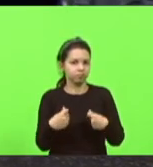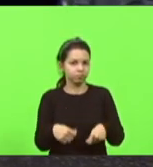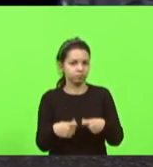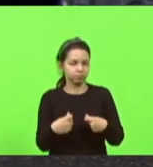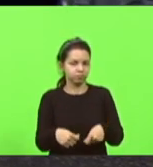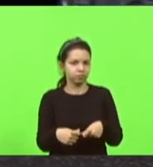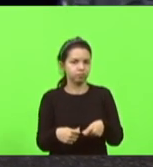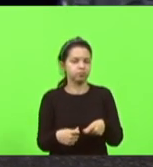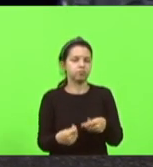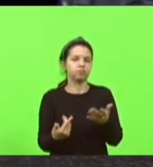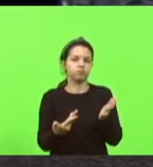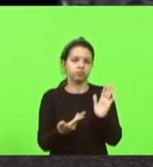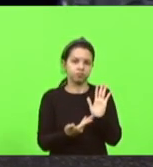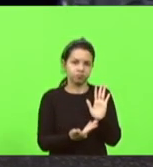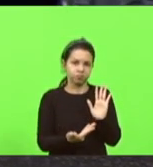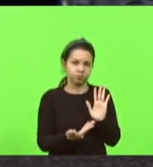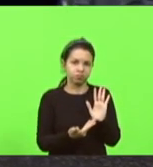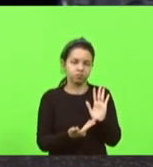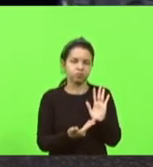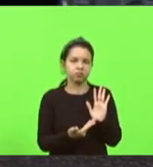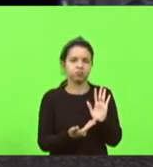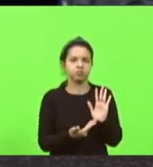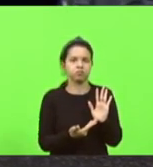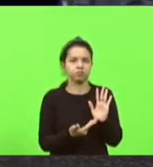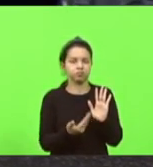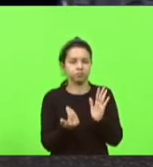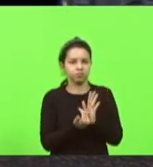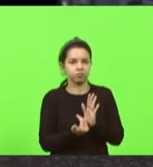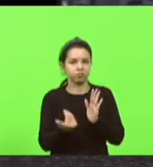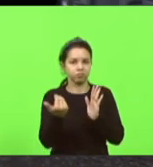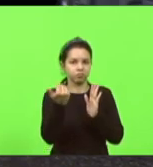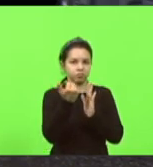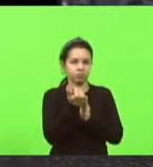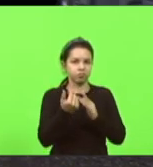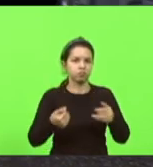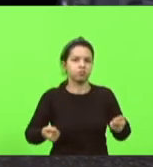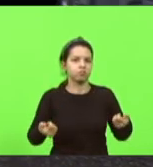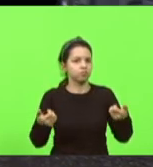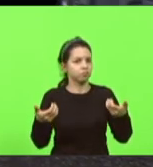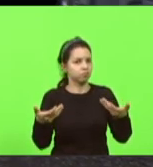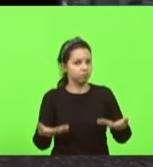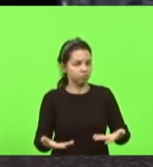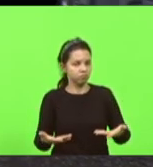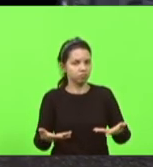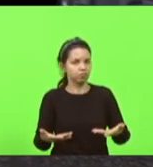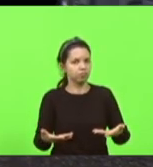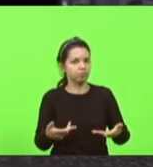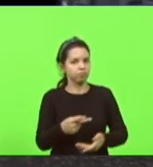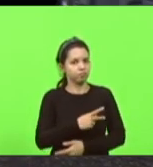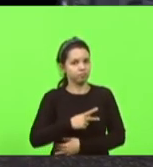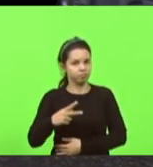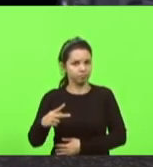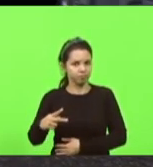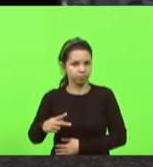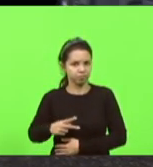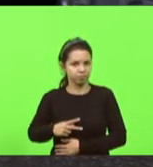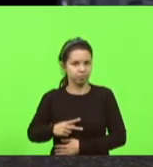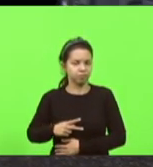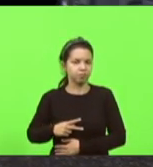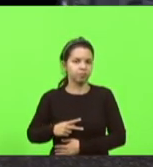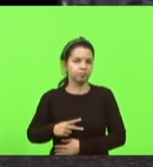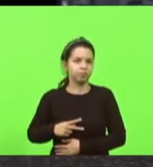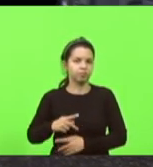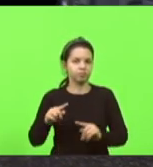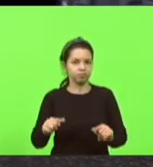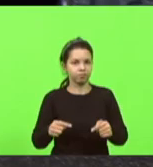matéria constitui aumento de despesa pública e que afronta frontalmente